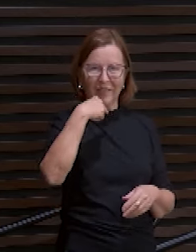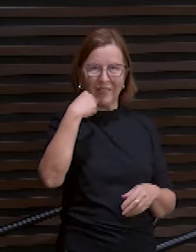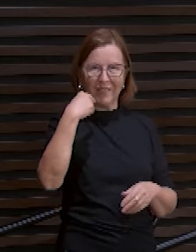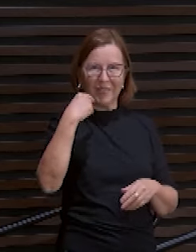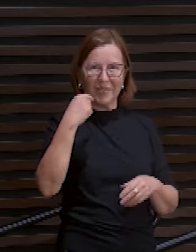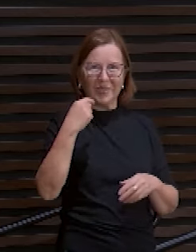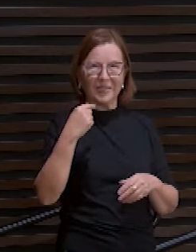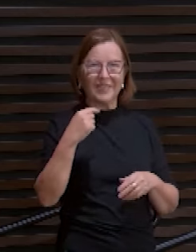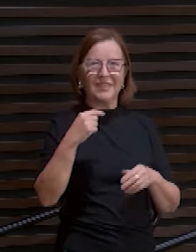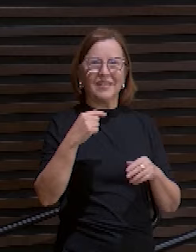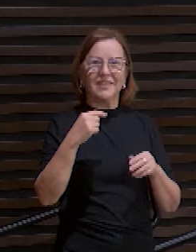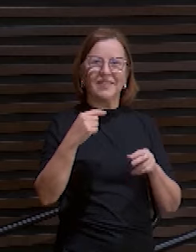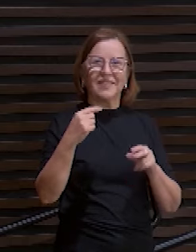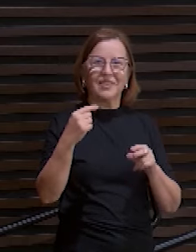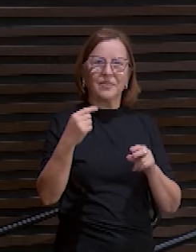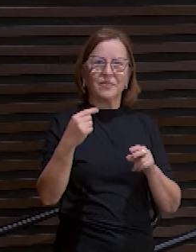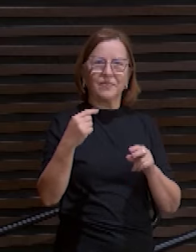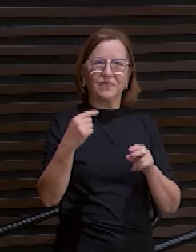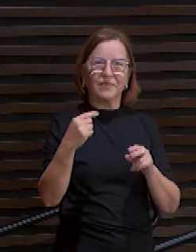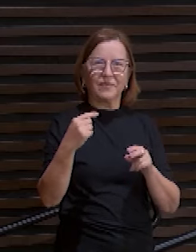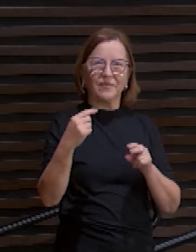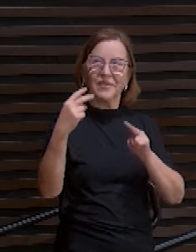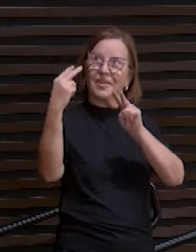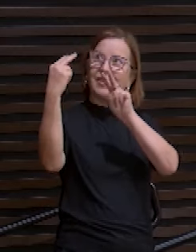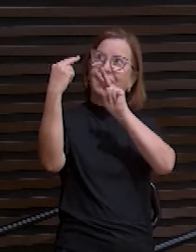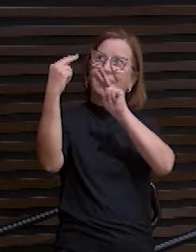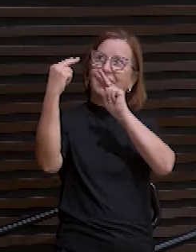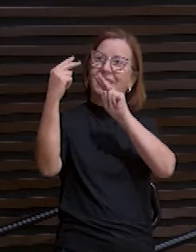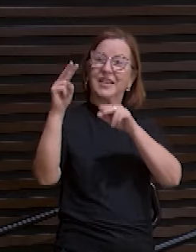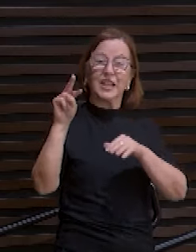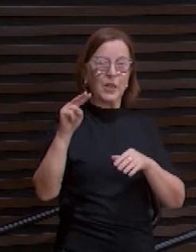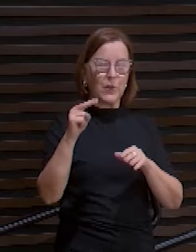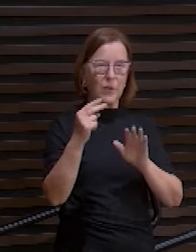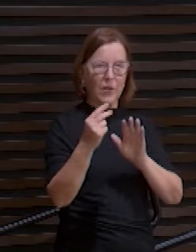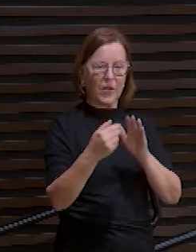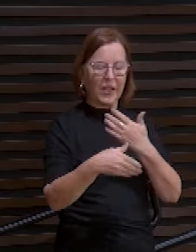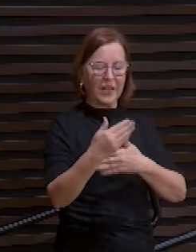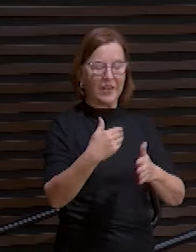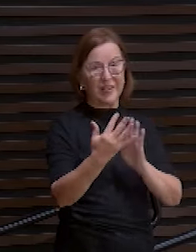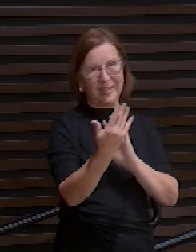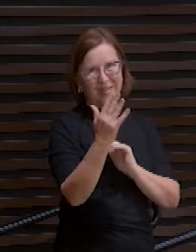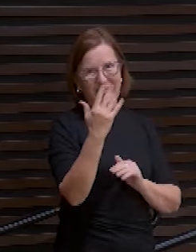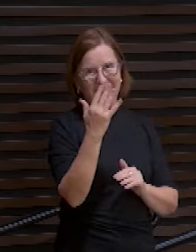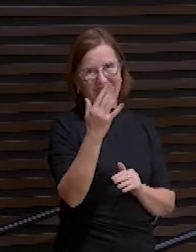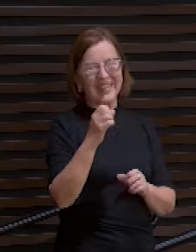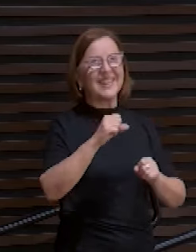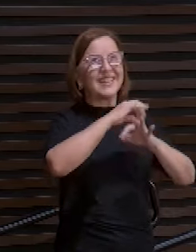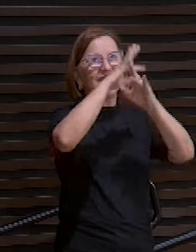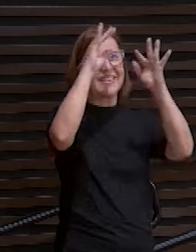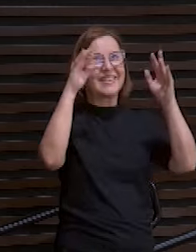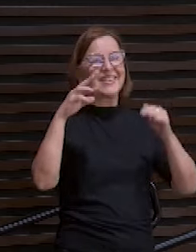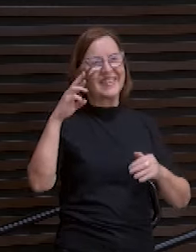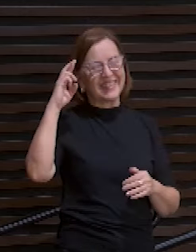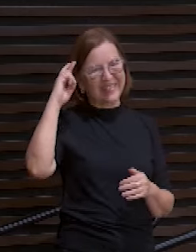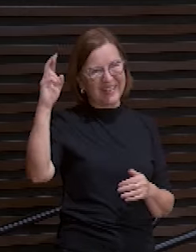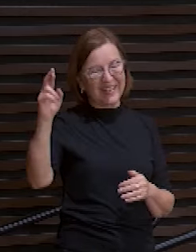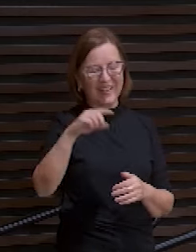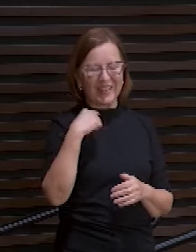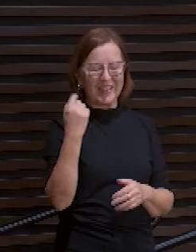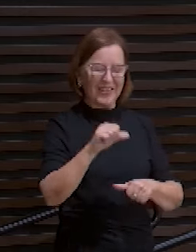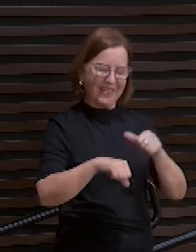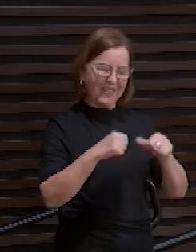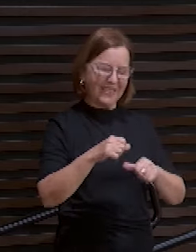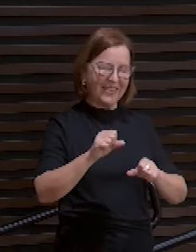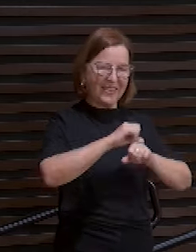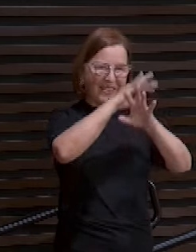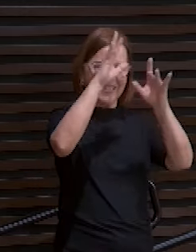contemplando como por espelho a glória do Senhor somos transformados de glória em glória